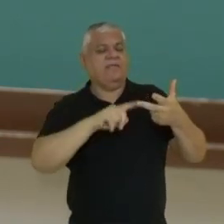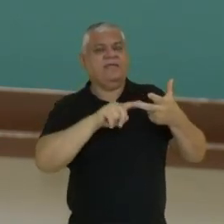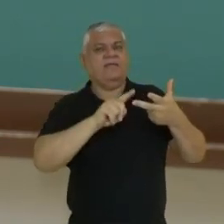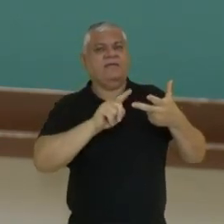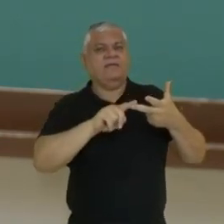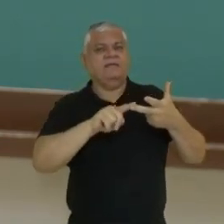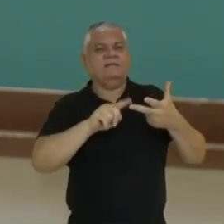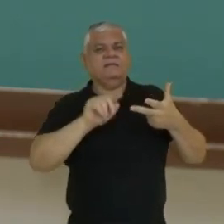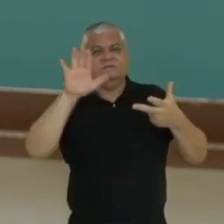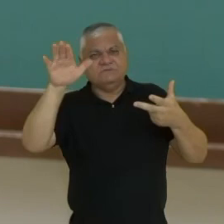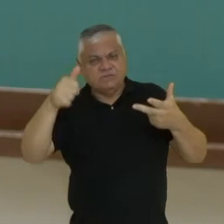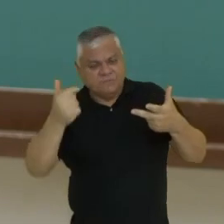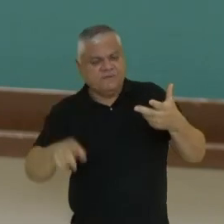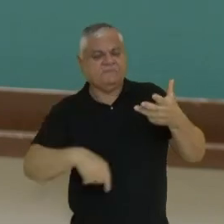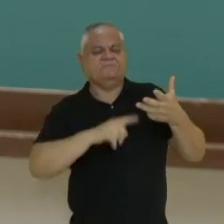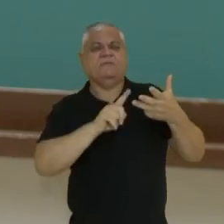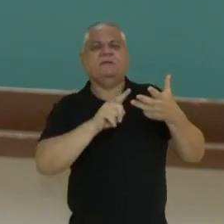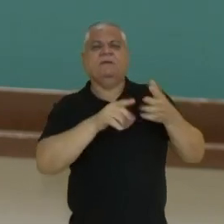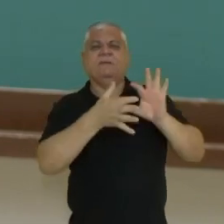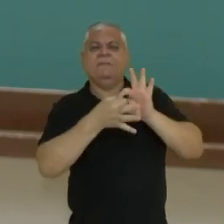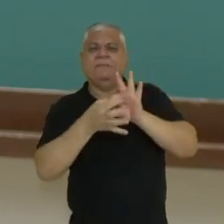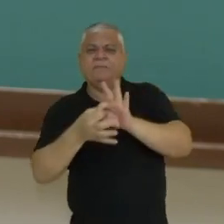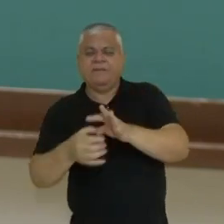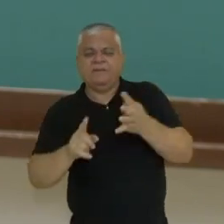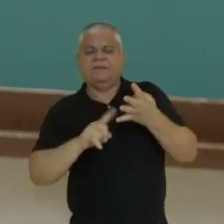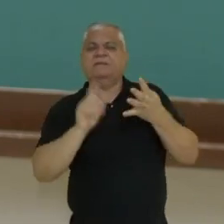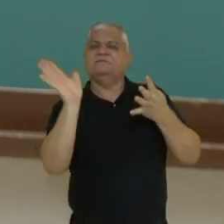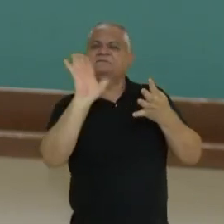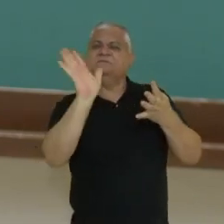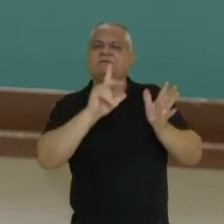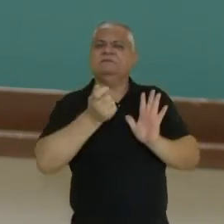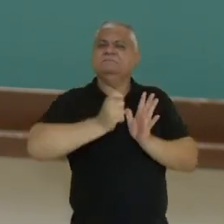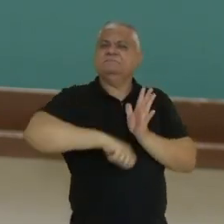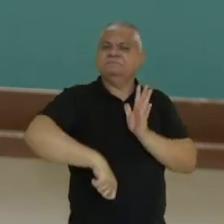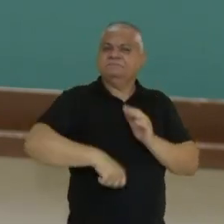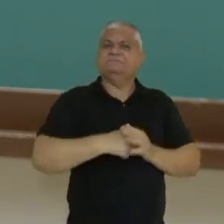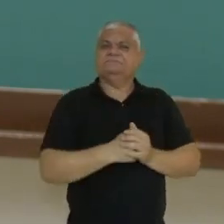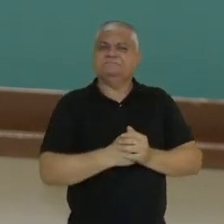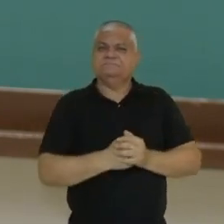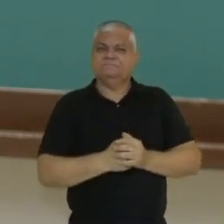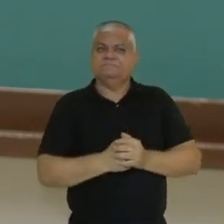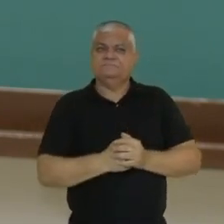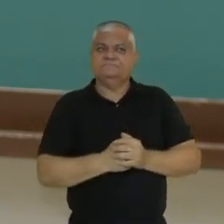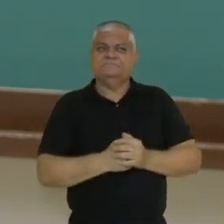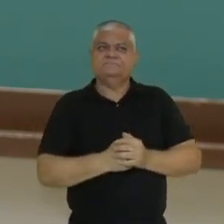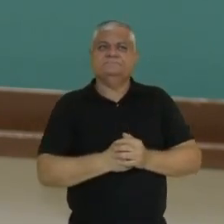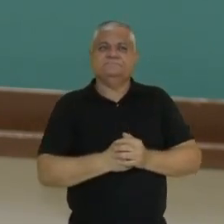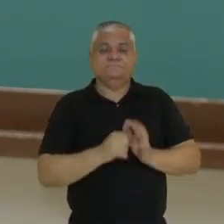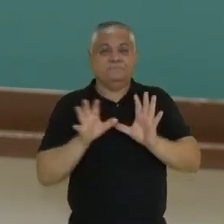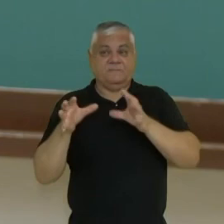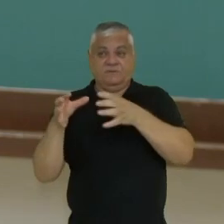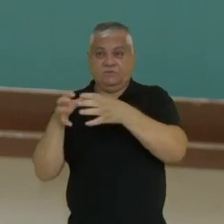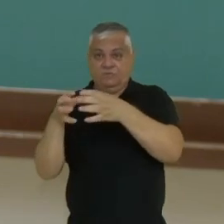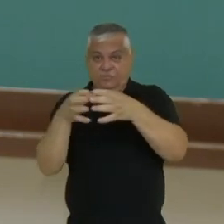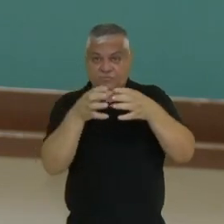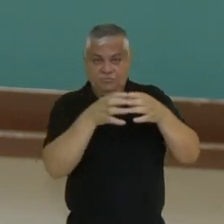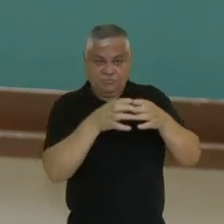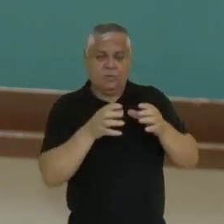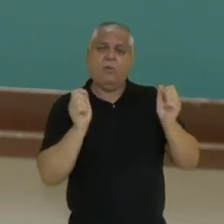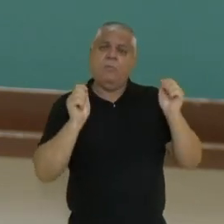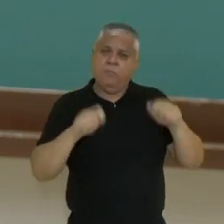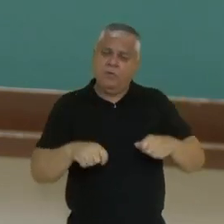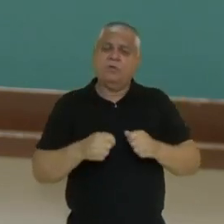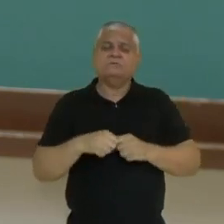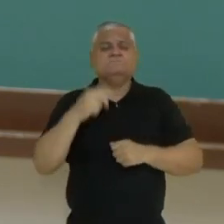com o vocativo, corpo do texto, despedida, assinatura e remetente. Em grupos, vocês podem montar um